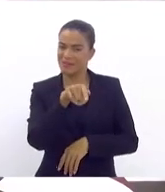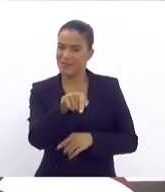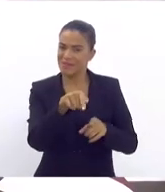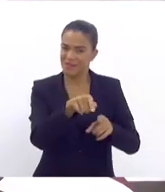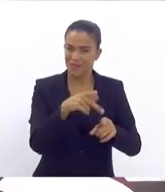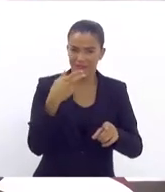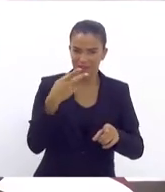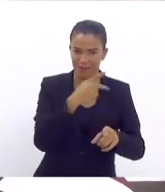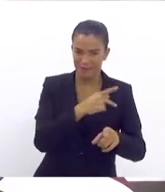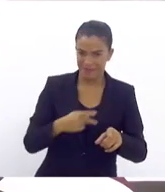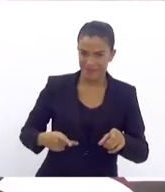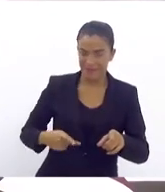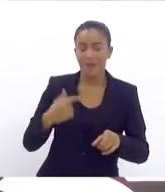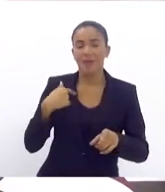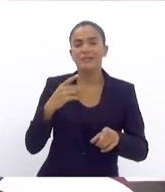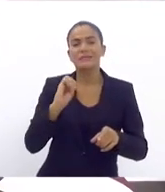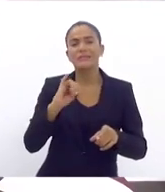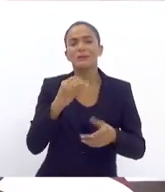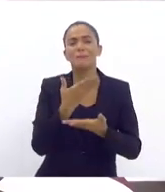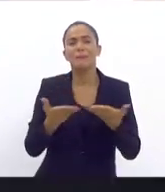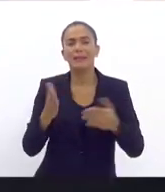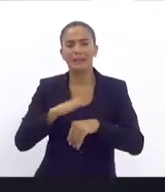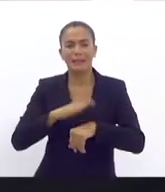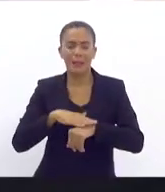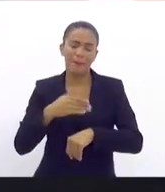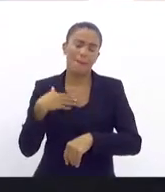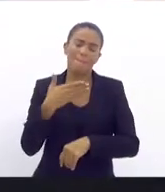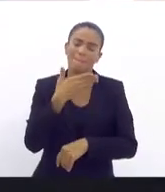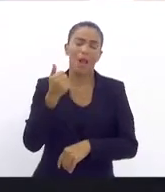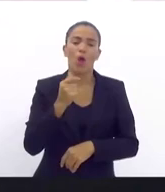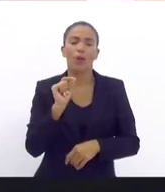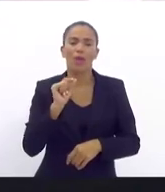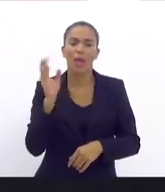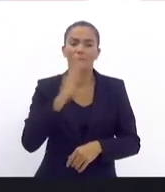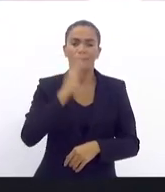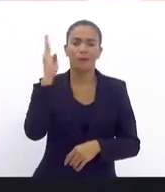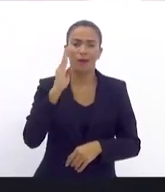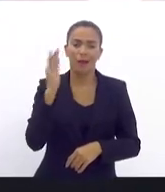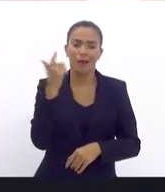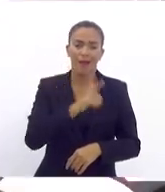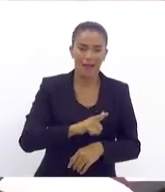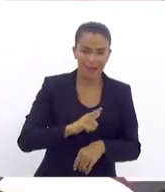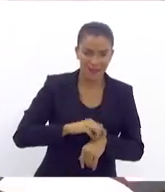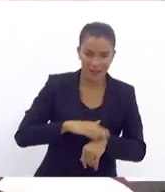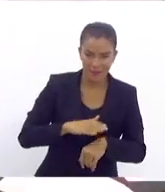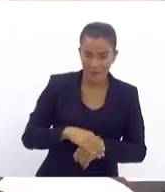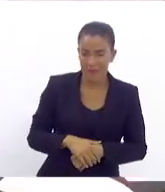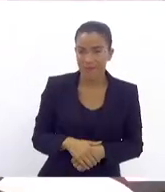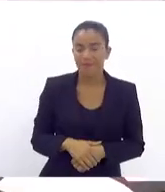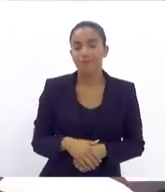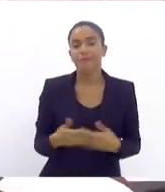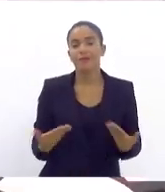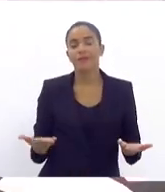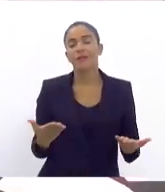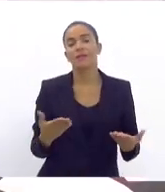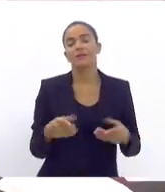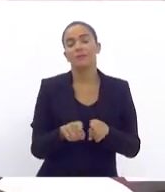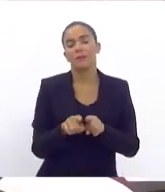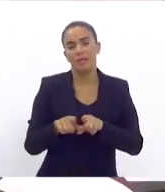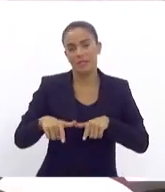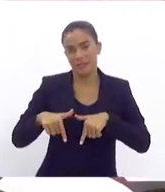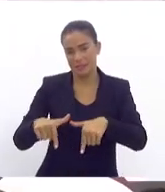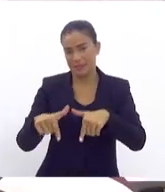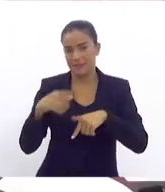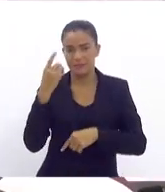V. Excelência falou, ao invés da gente perder tempo, a gente ganha tempo. Exato. Pode ser. E para guardar ali a iniciativa da